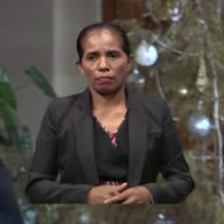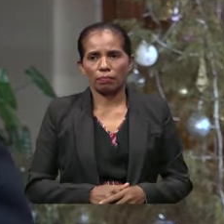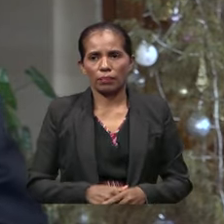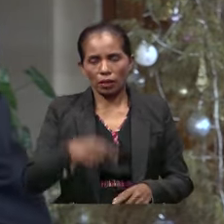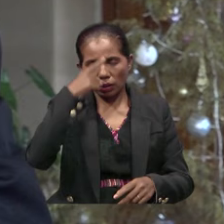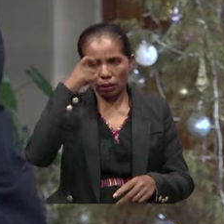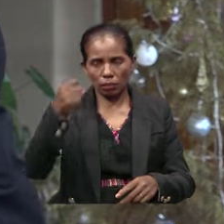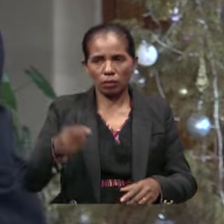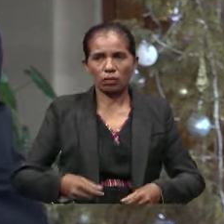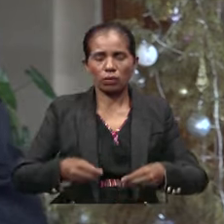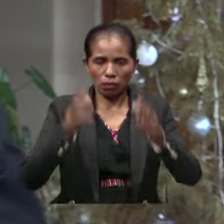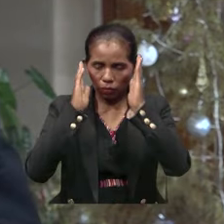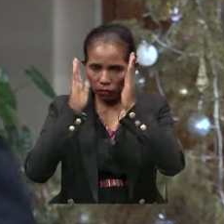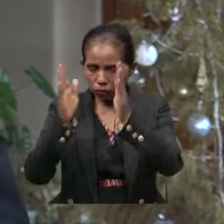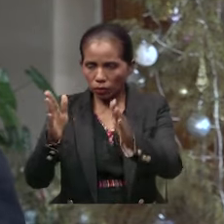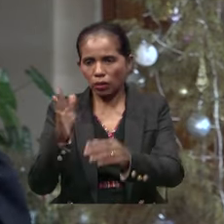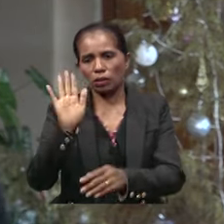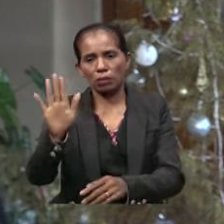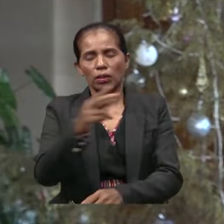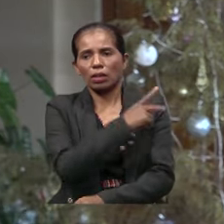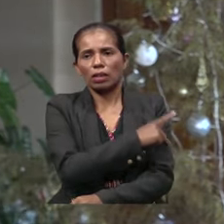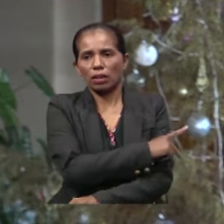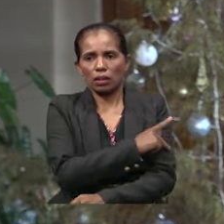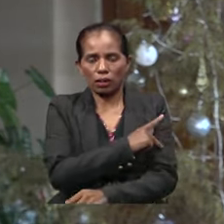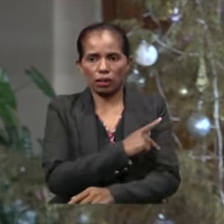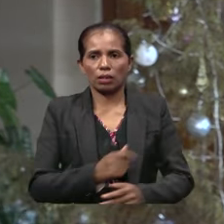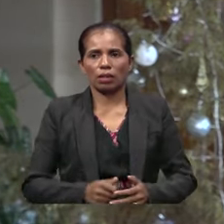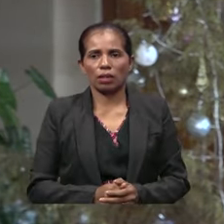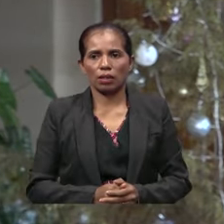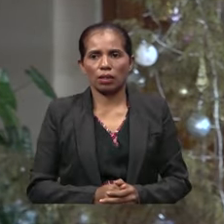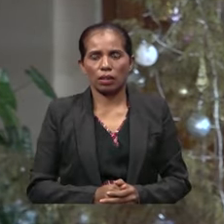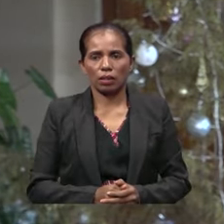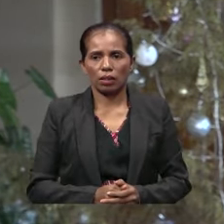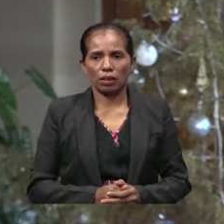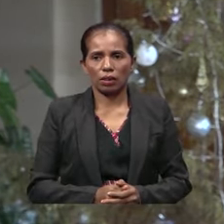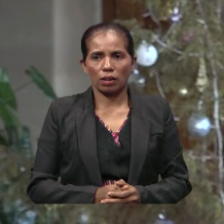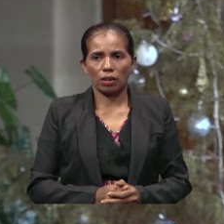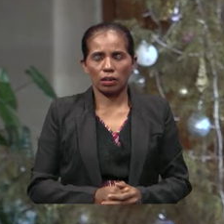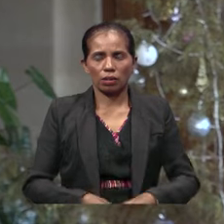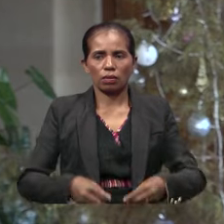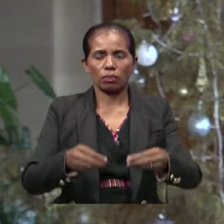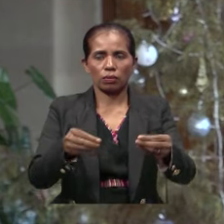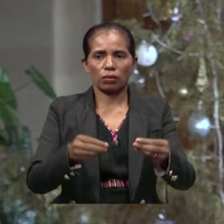Também, foi-lhe a atenção para ir de volta na clínica e de volta a sair na